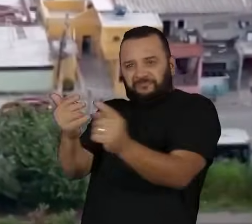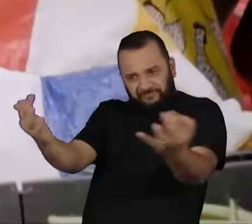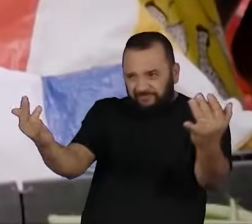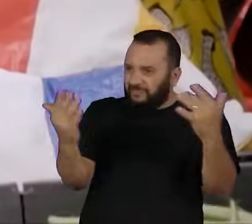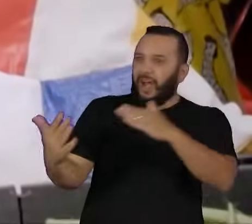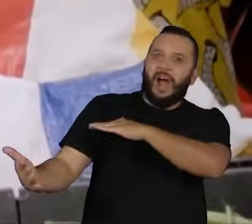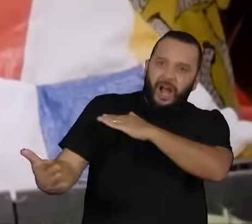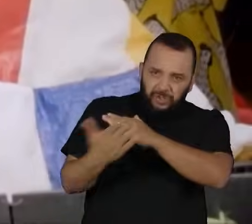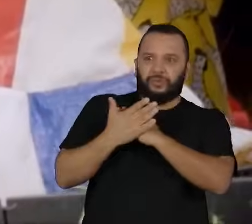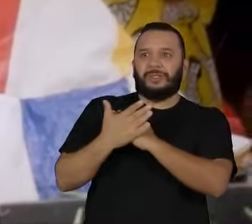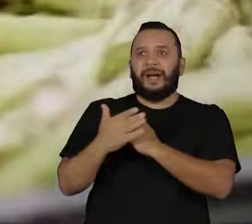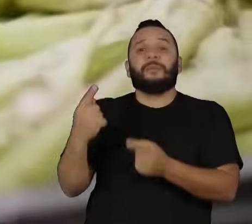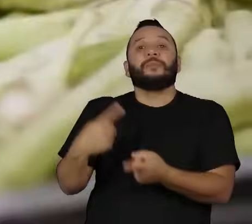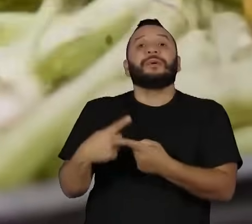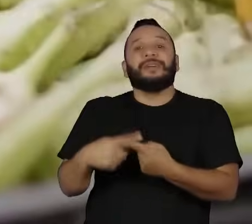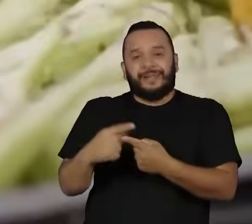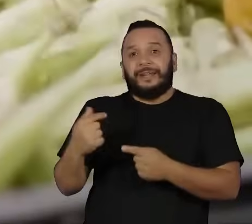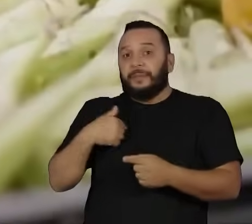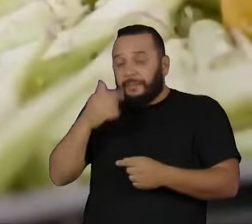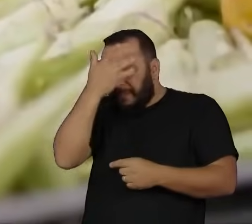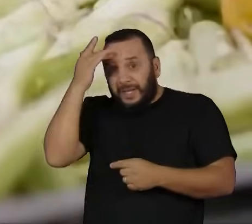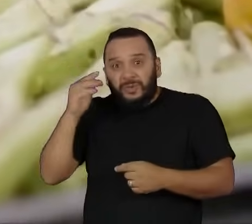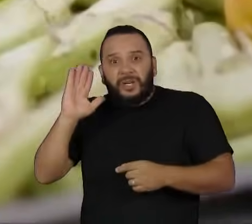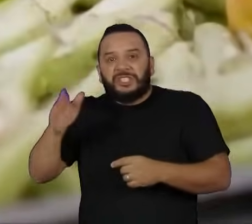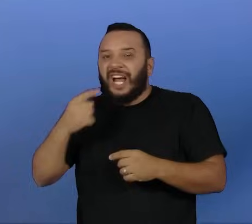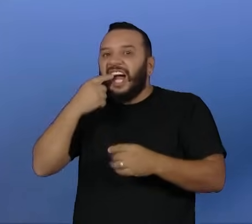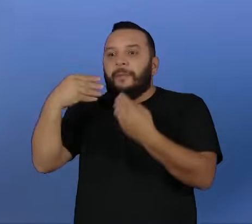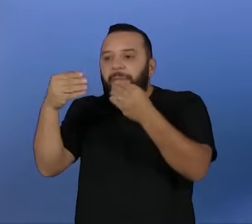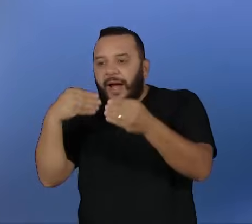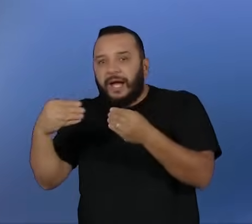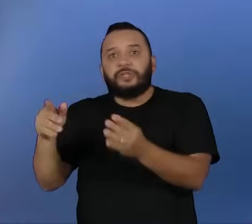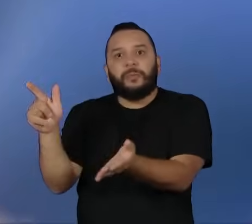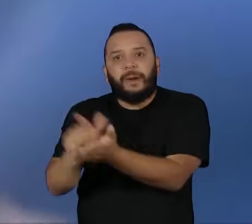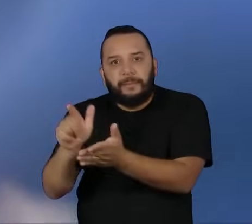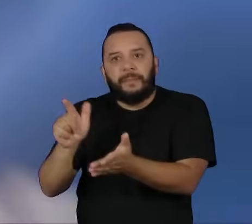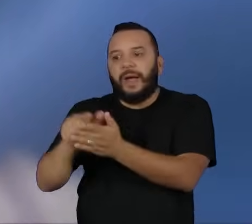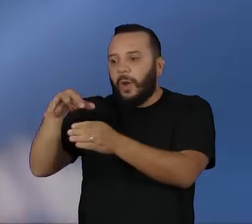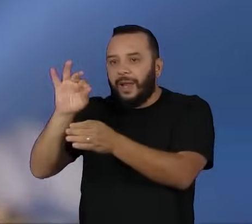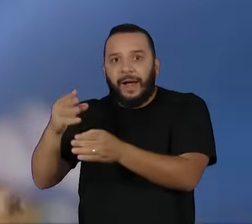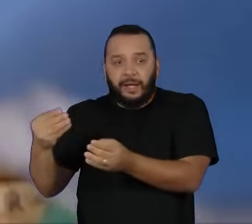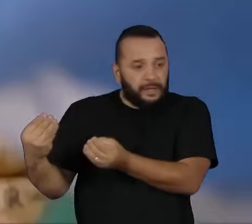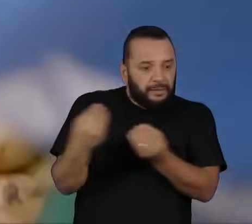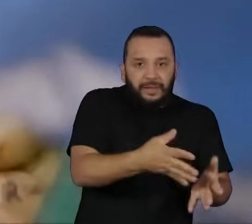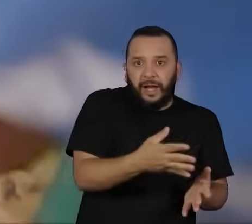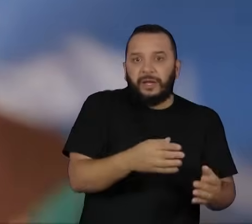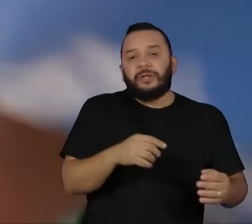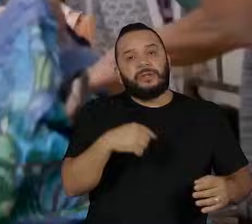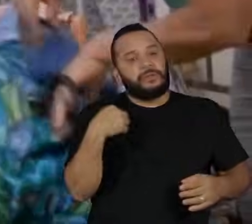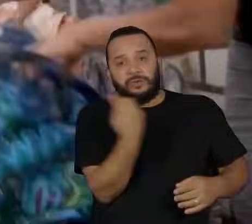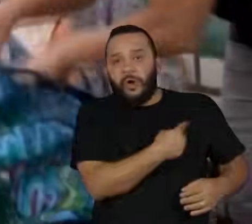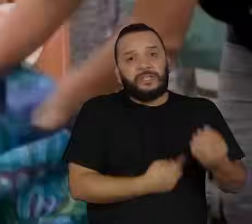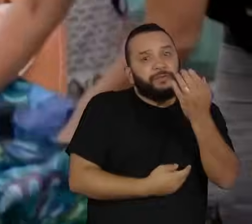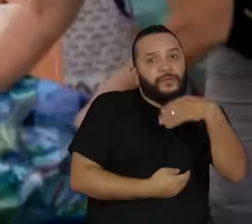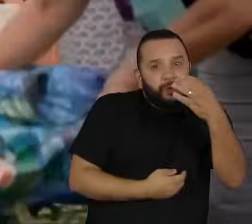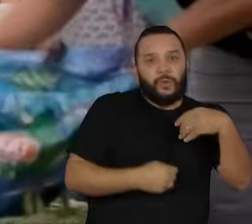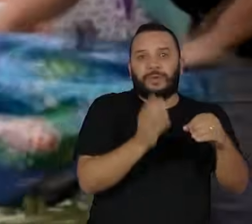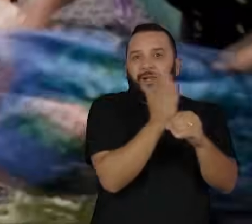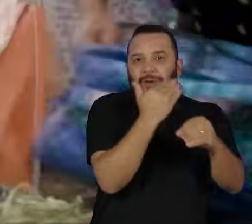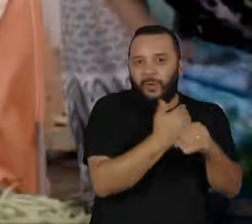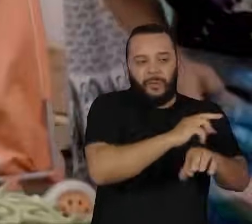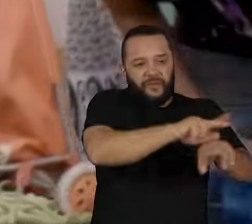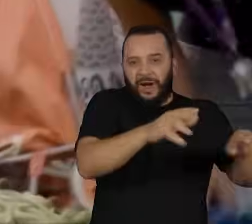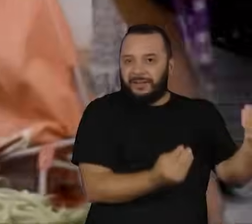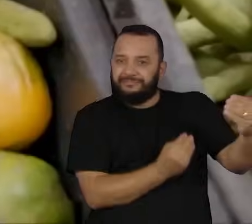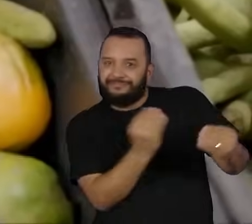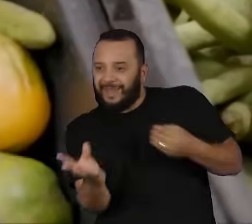foi trocando fruta, legumes e alimentos não perecíveis por material reciclável. Então nós montamos um